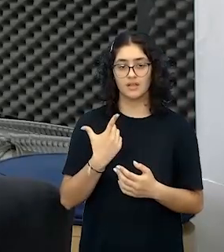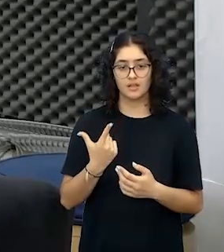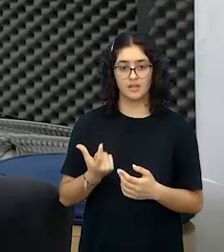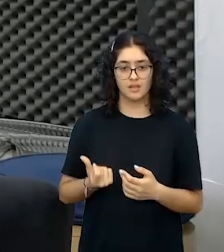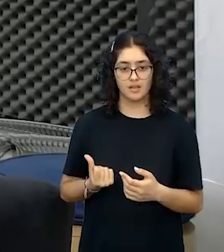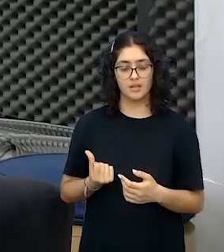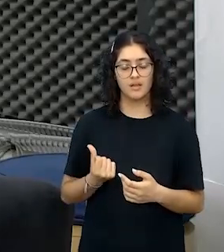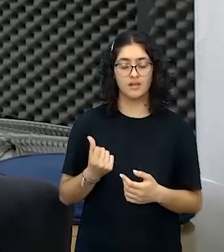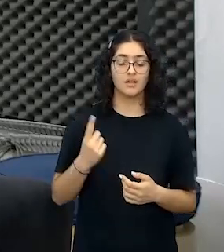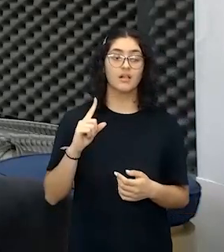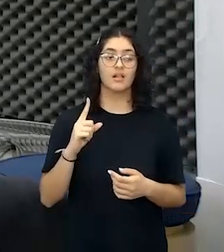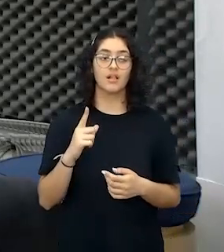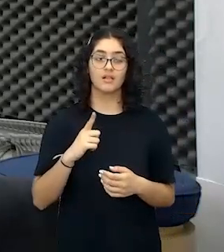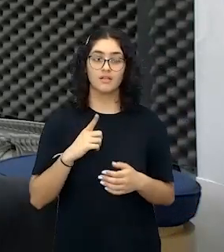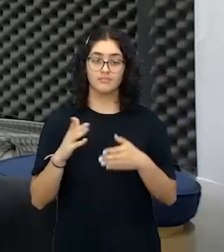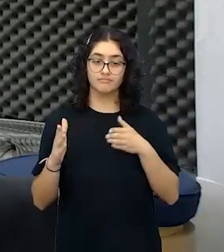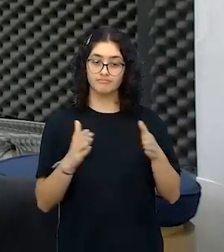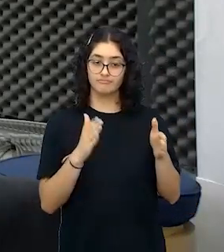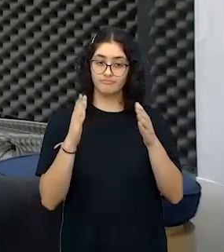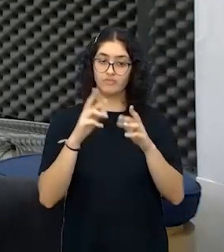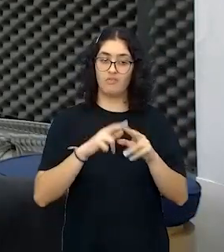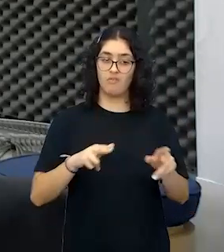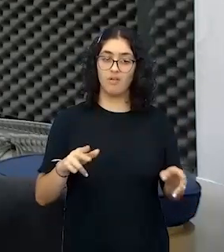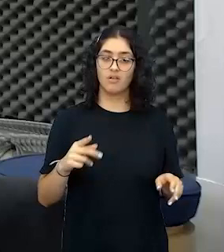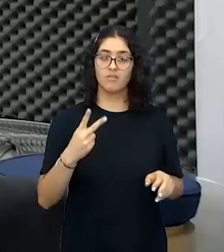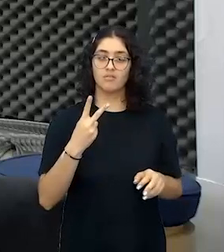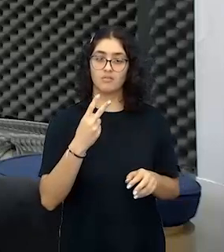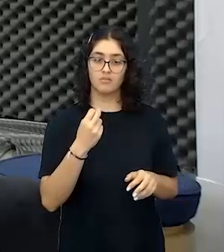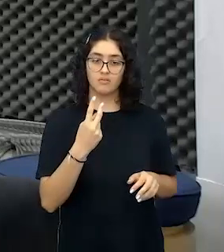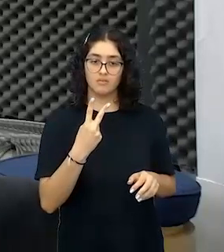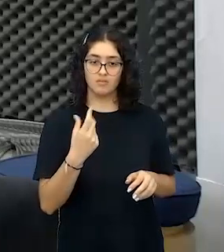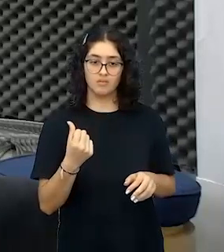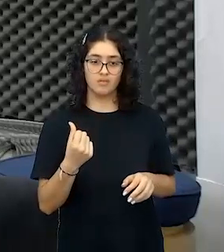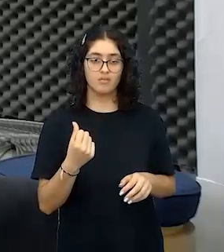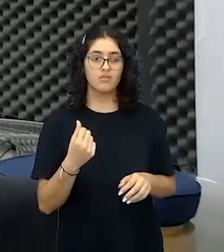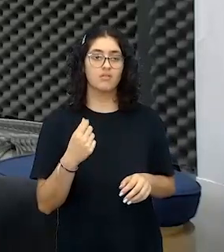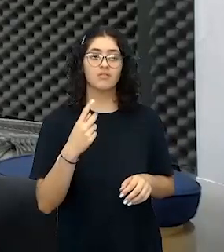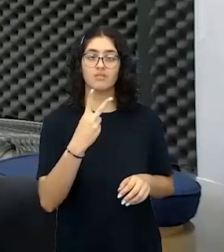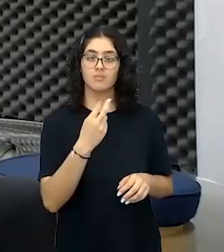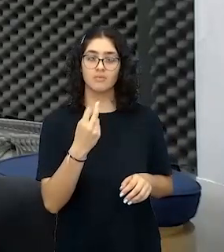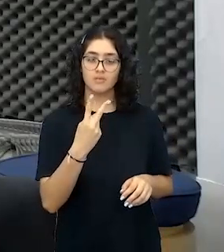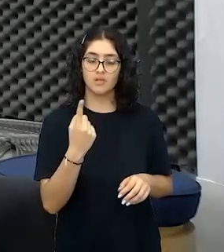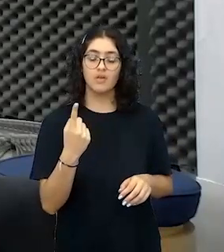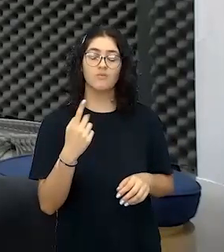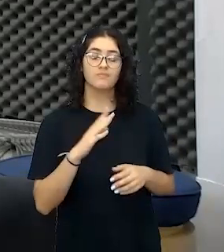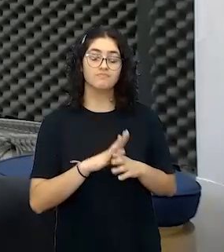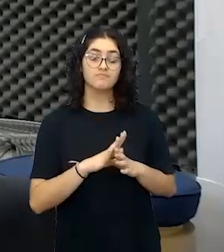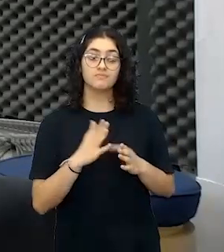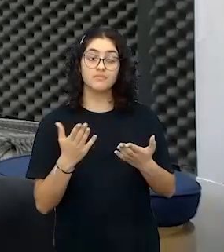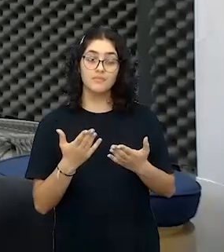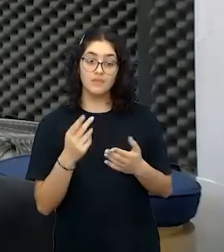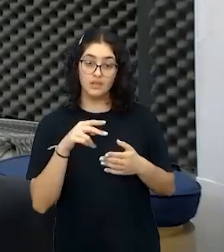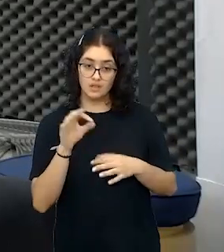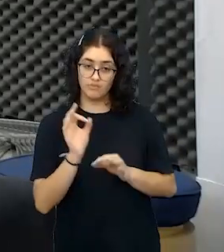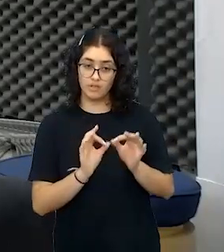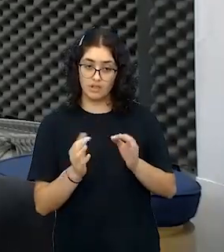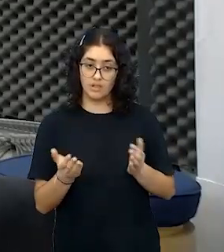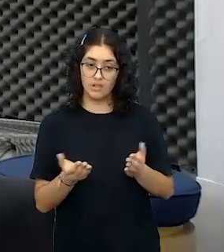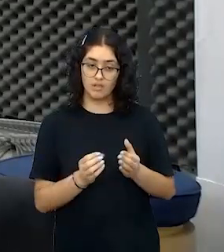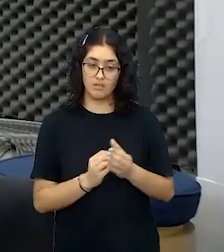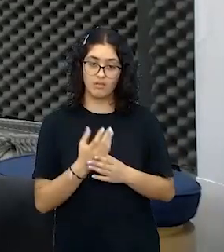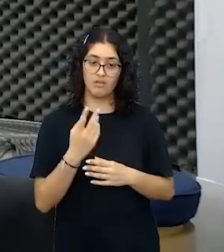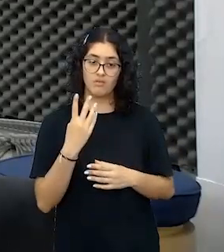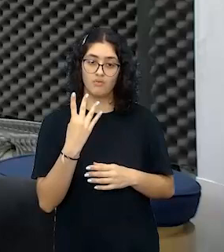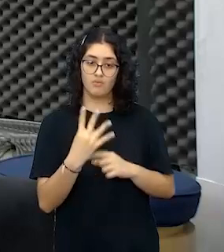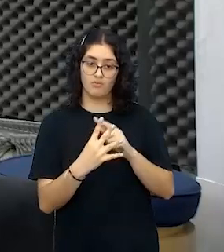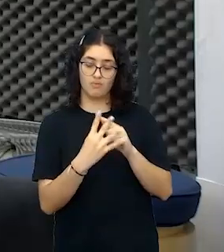em 2021. E para esse ano, nós falamos, não, 16 nós vamos dar conta. Mas nós projetamos para esse ano 4